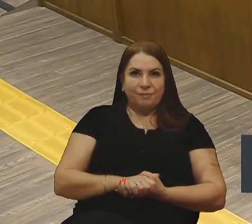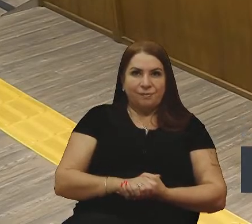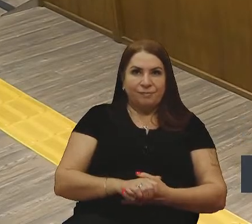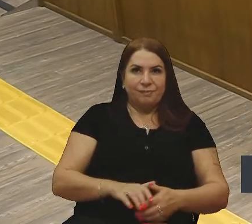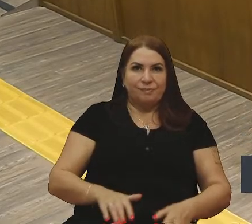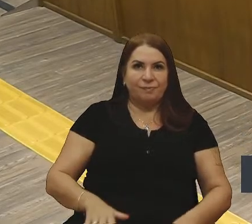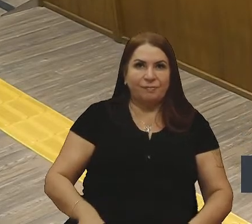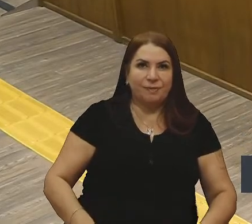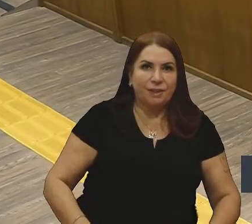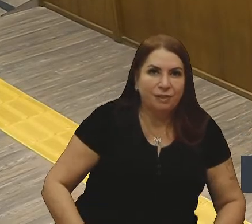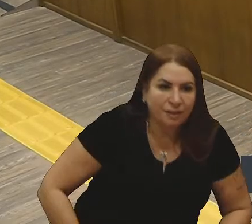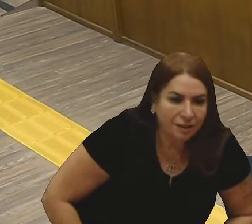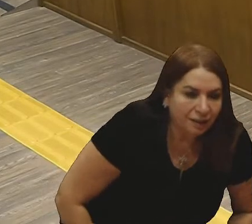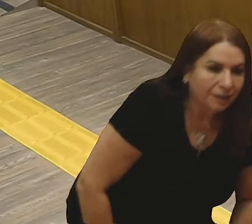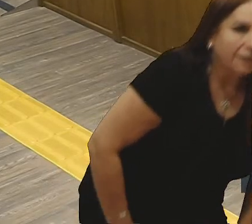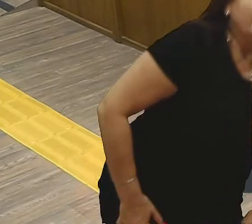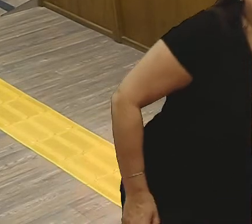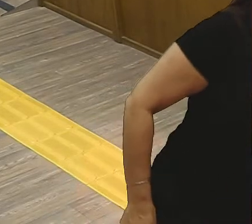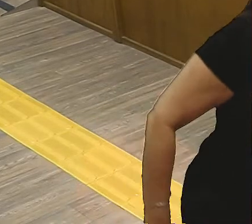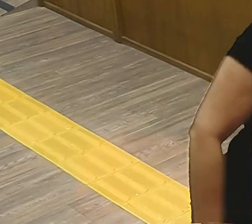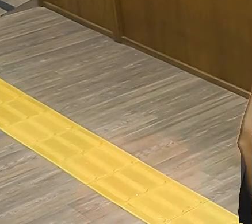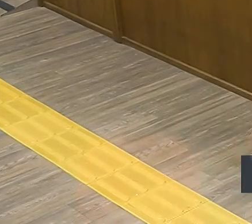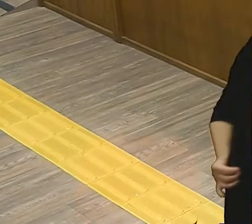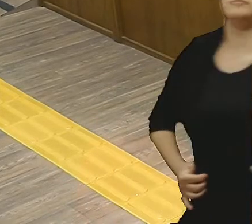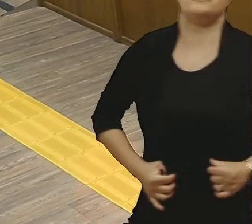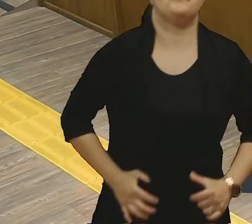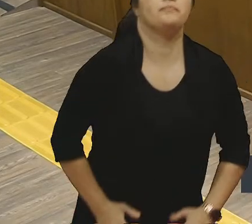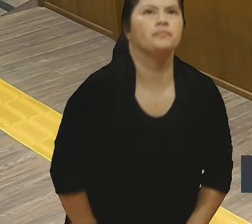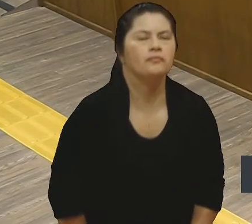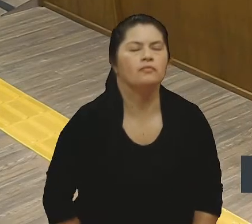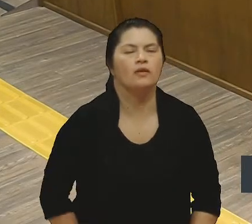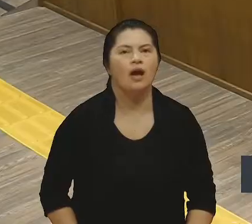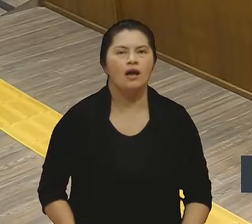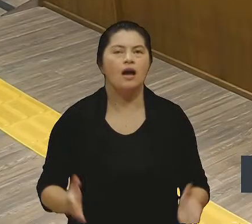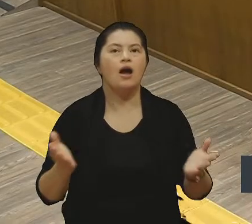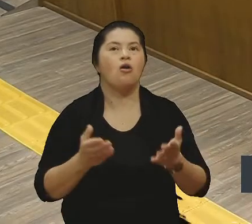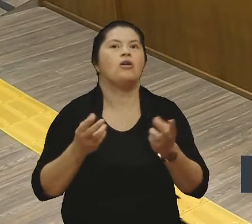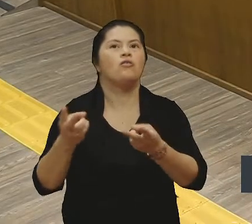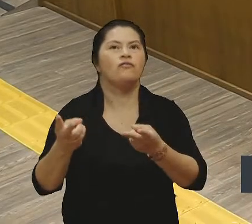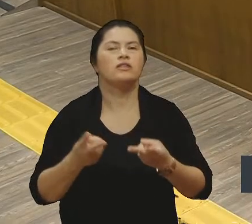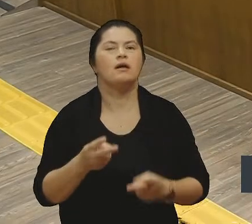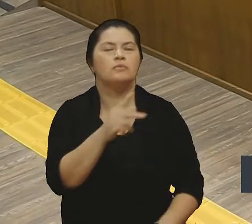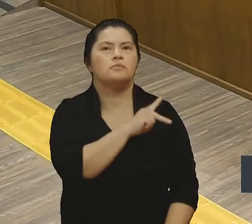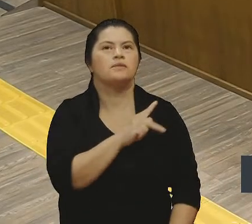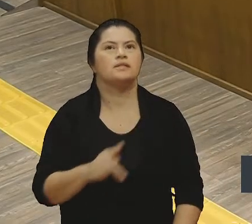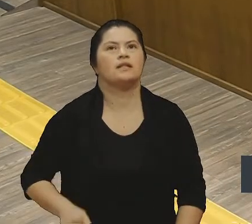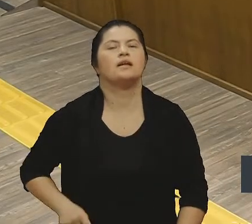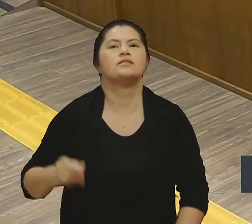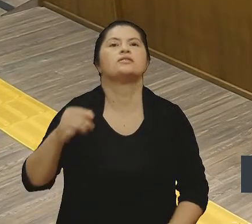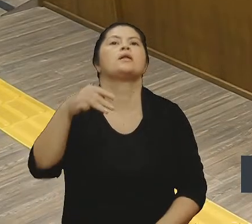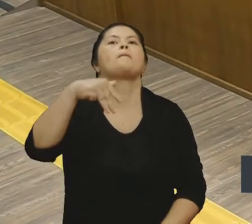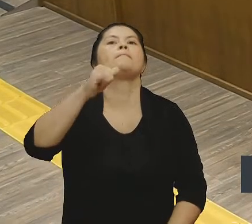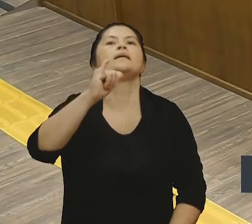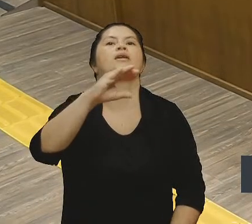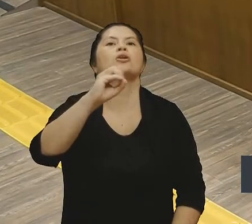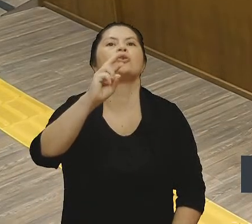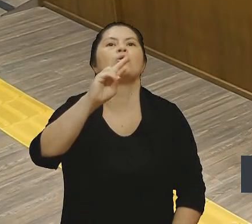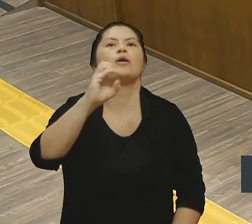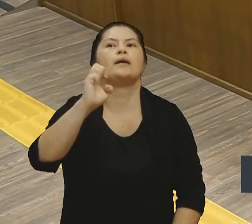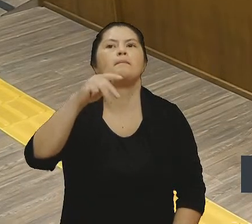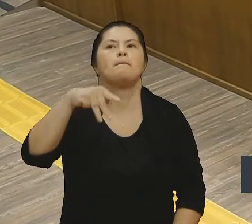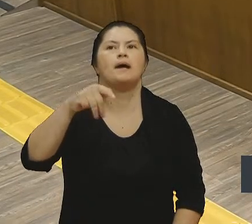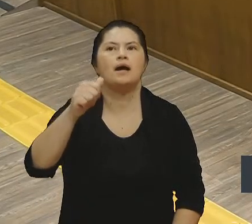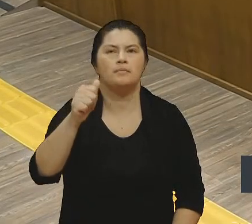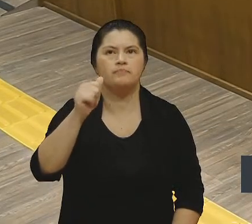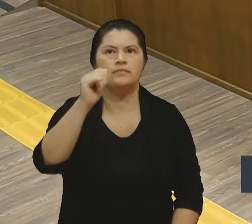Para a sua saudação, convidamos o presidente da Microempa, Tiago Fernando de Azevedo.